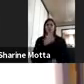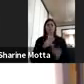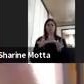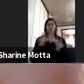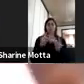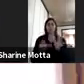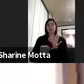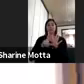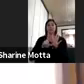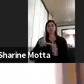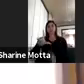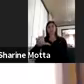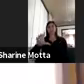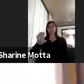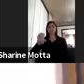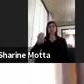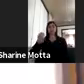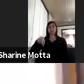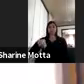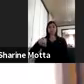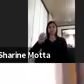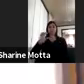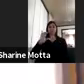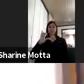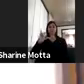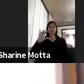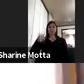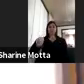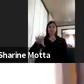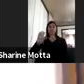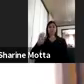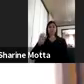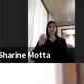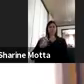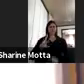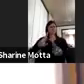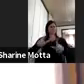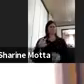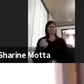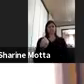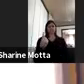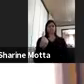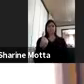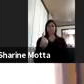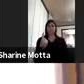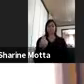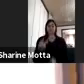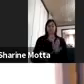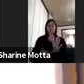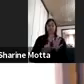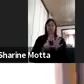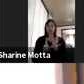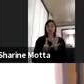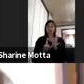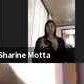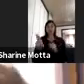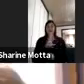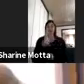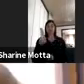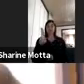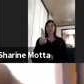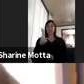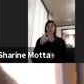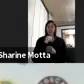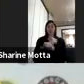lenocínio e tráfico de mulheres, ou pior ainda, antes já se chamou tráfico de escravas brancas. Olha